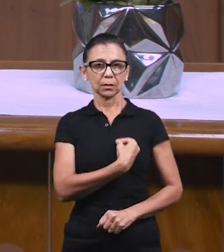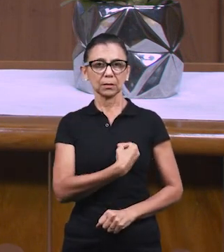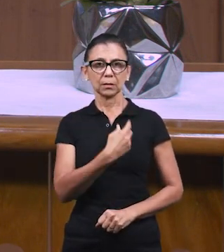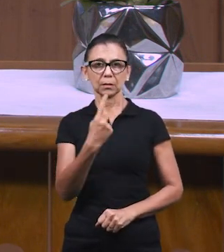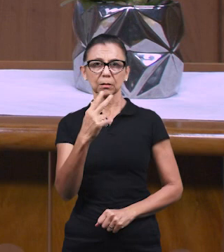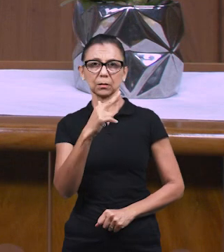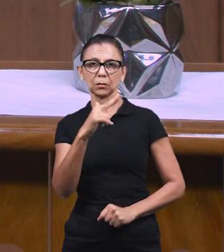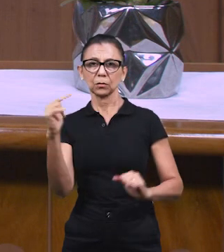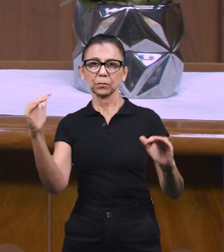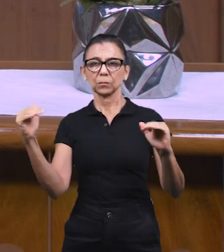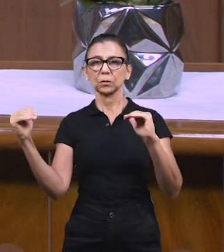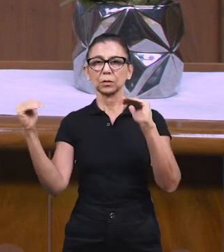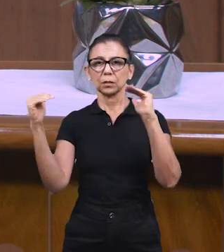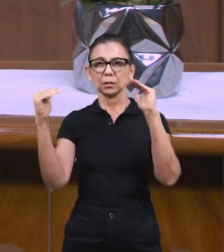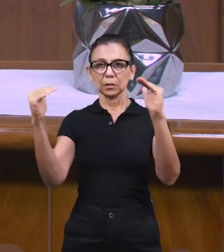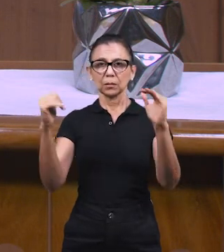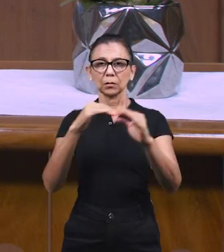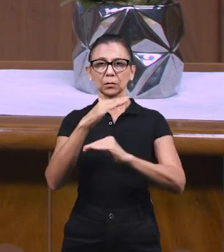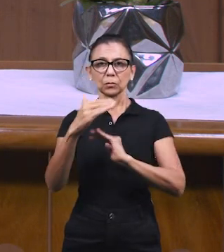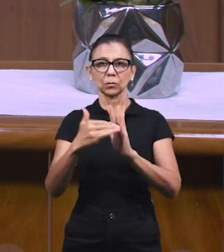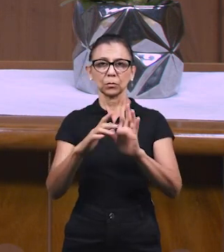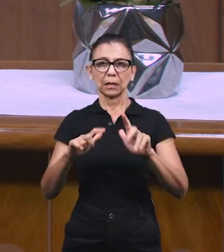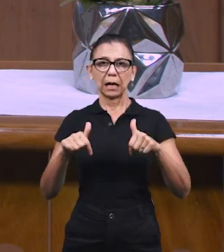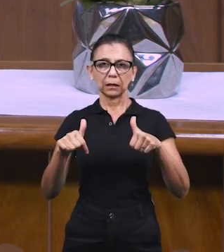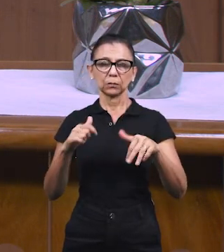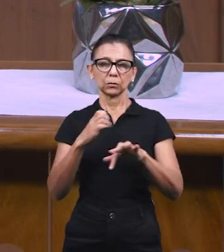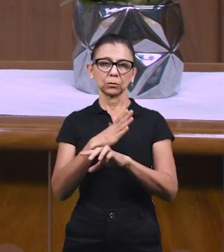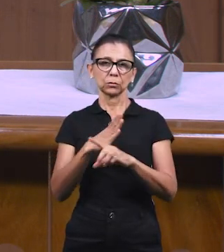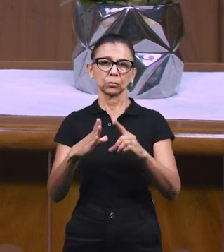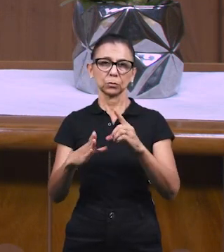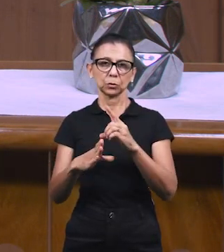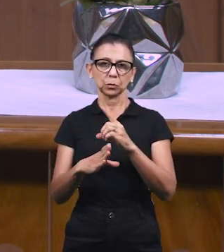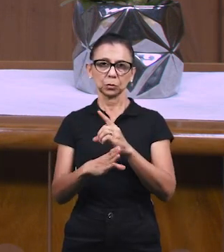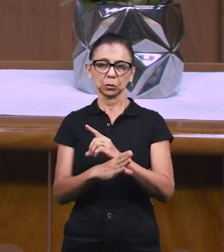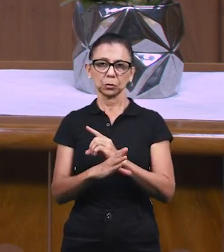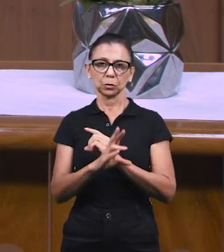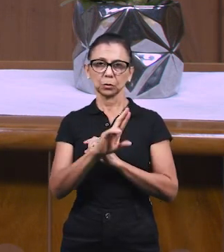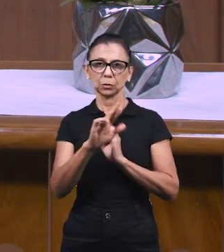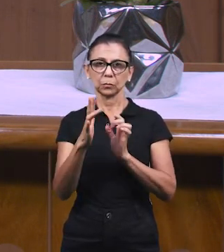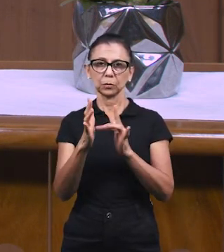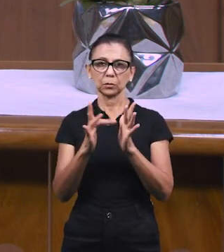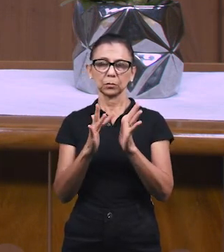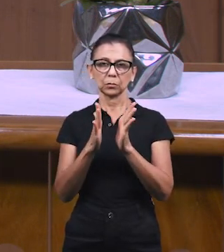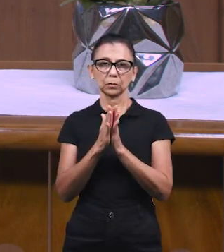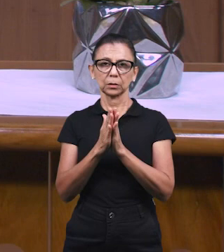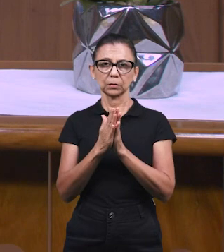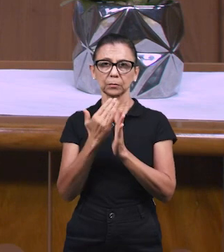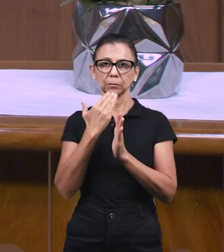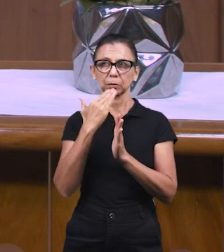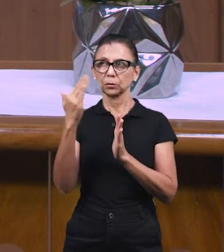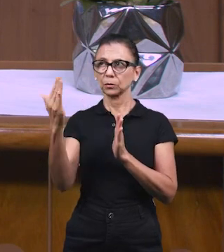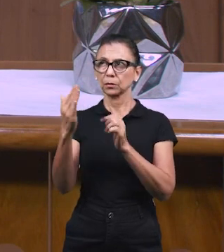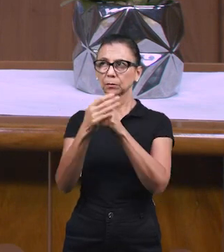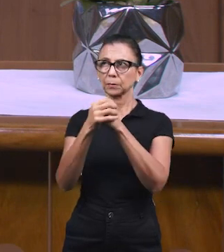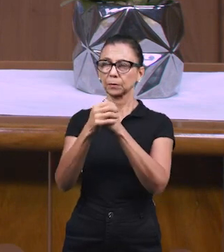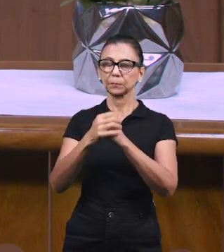em todos os atos deste culto. É o que nós lhe pedimos orando em nome do Senhor Jesus.